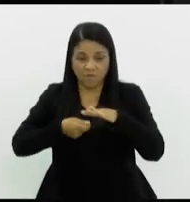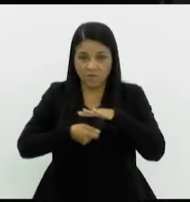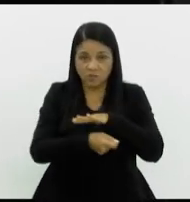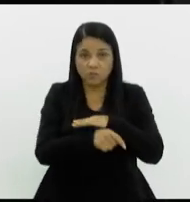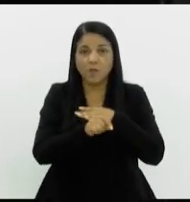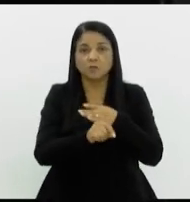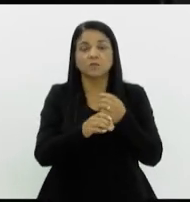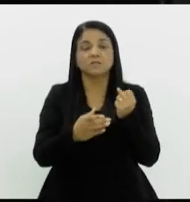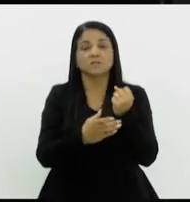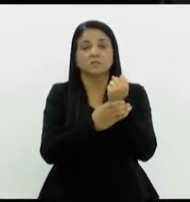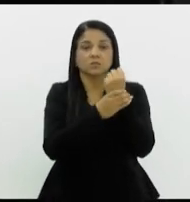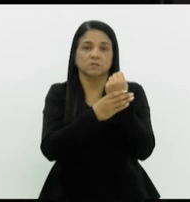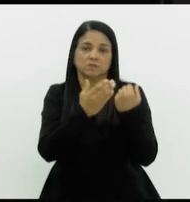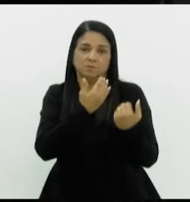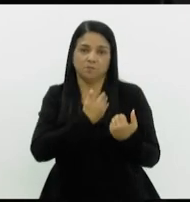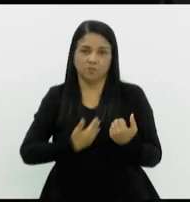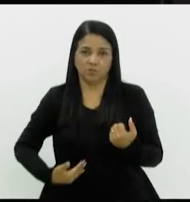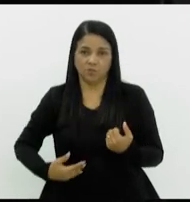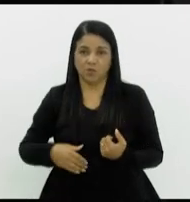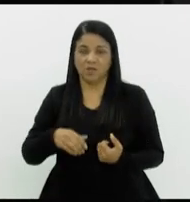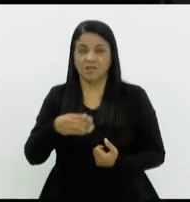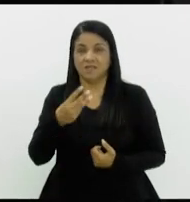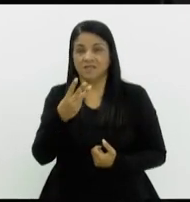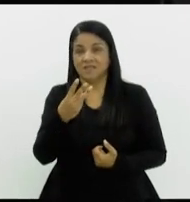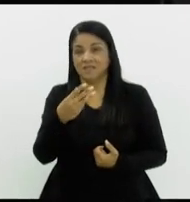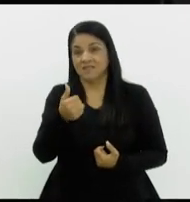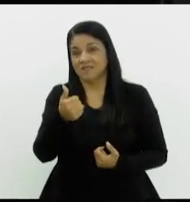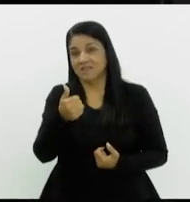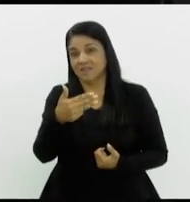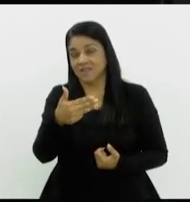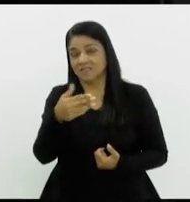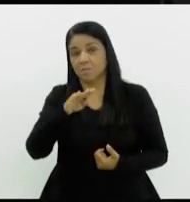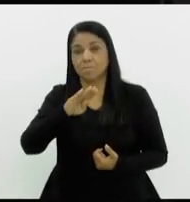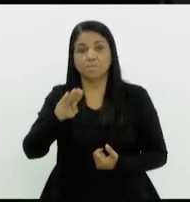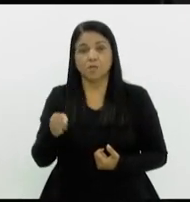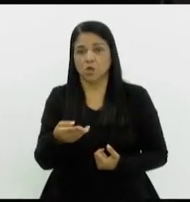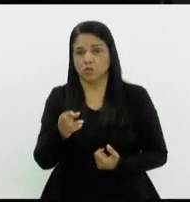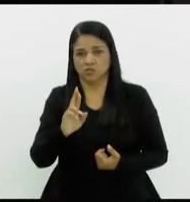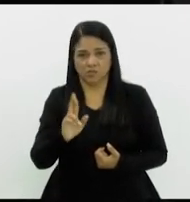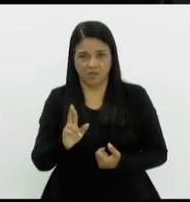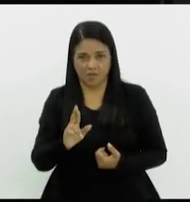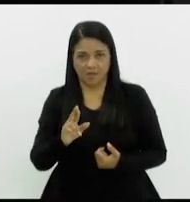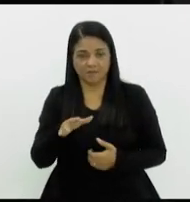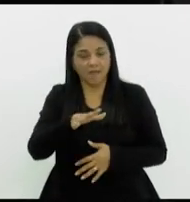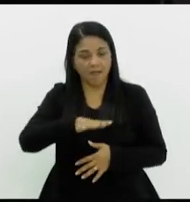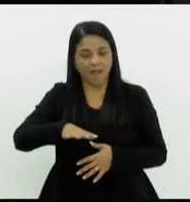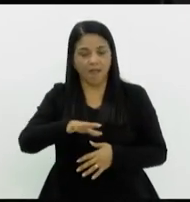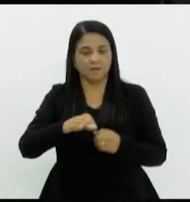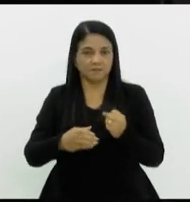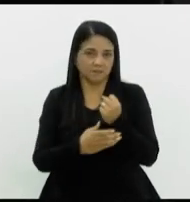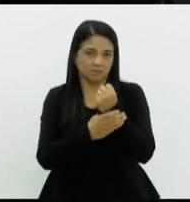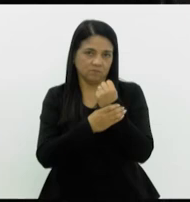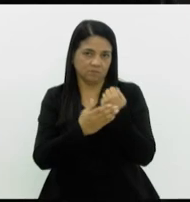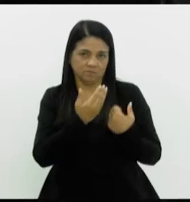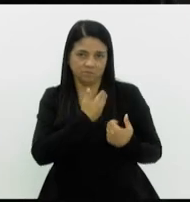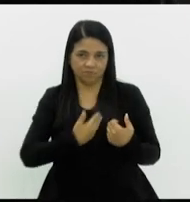é em segurança pública. São cerca de 13 bilhões em investimento para a área da segurança pública. Mas não